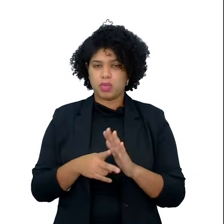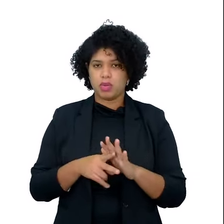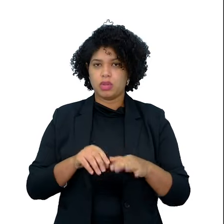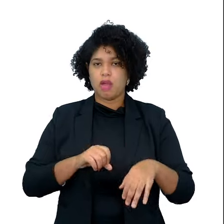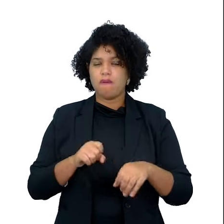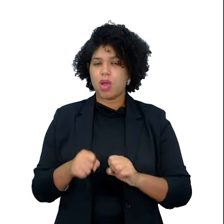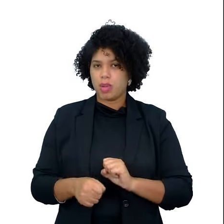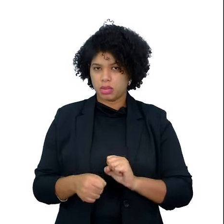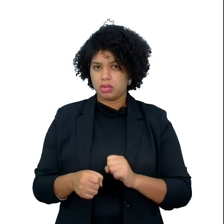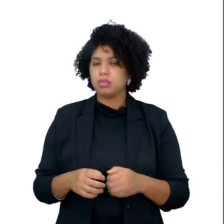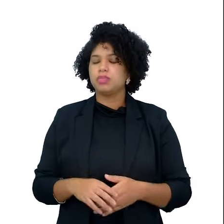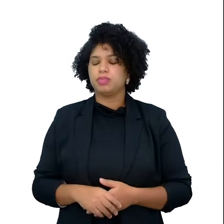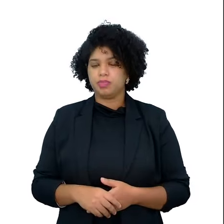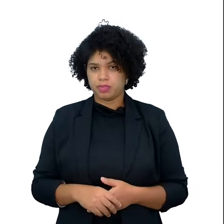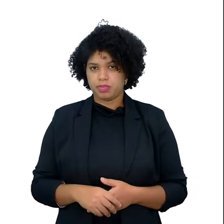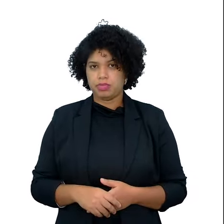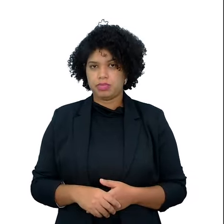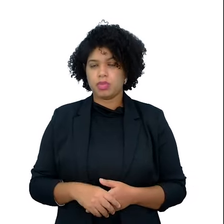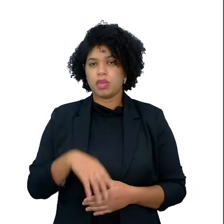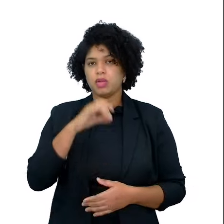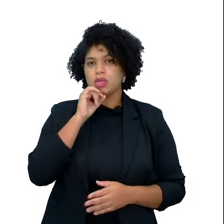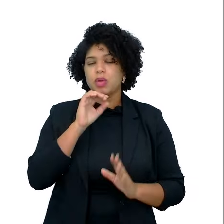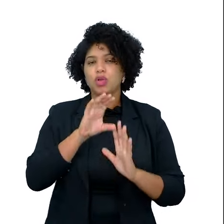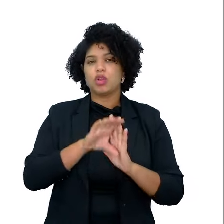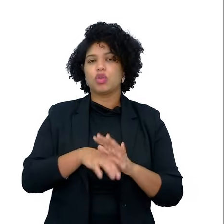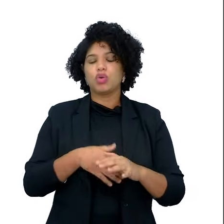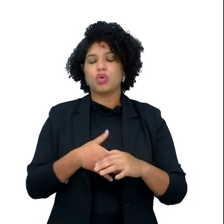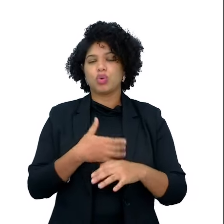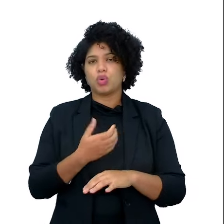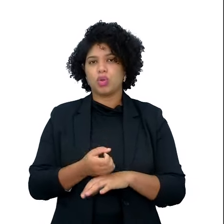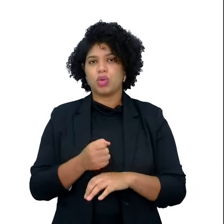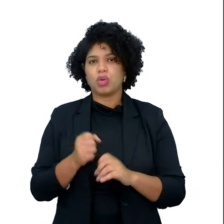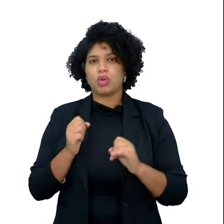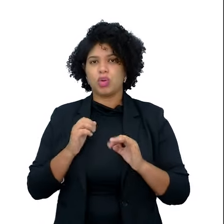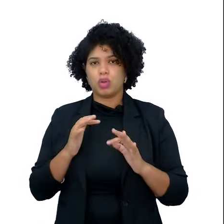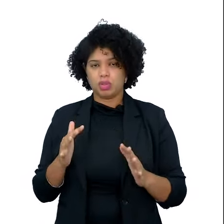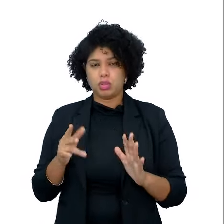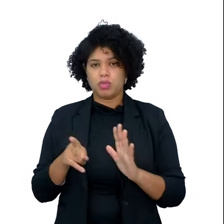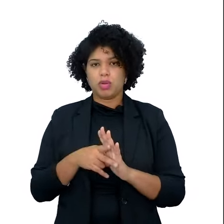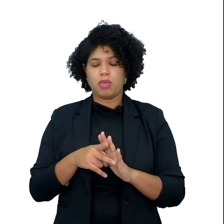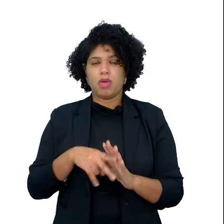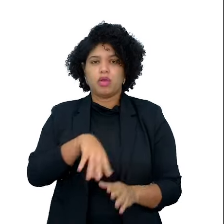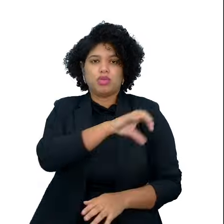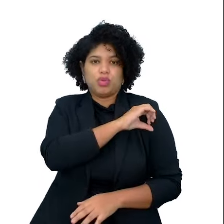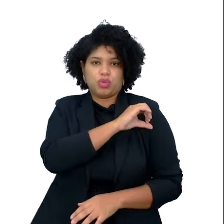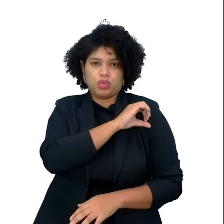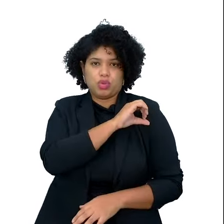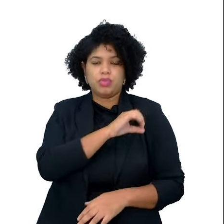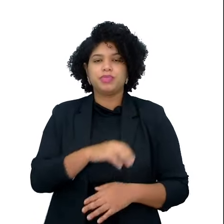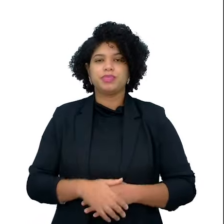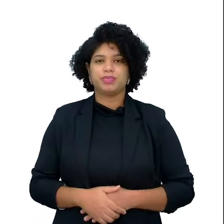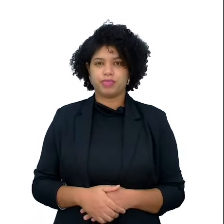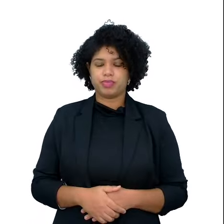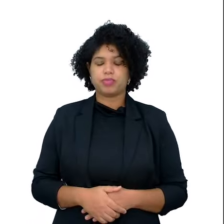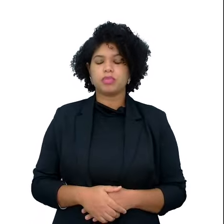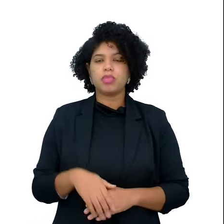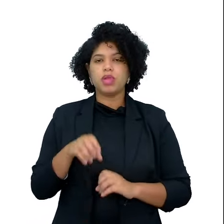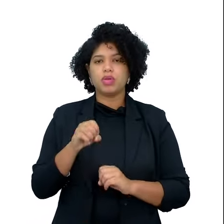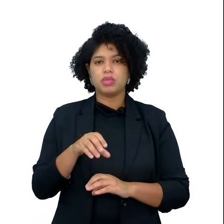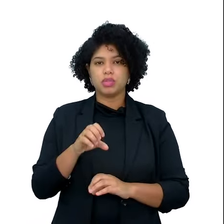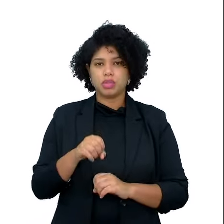formações? No currículo em ação, né, para o 9º ano do ensino fundamental, mas a gente